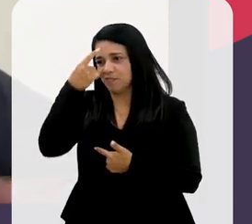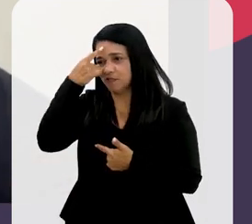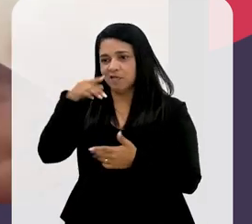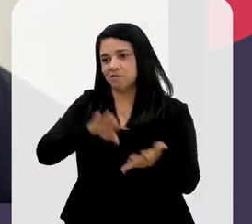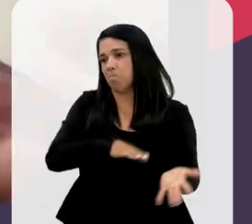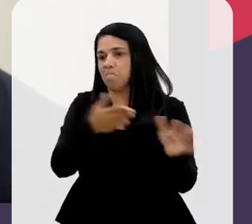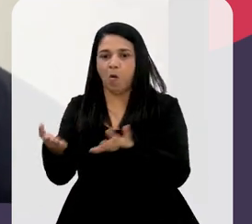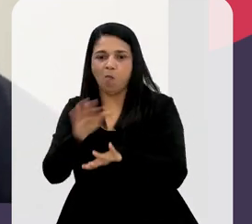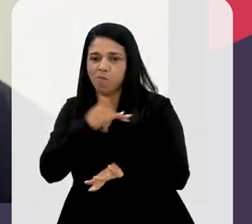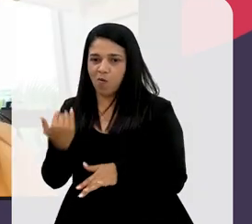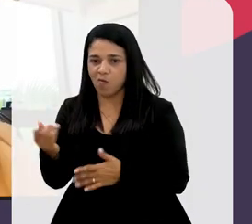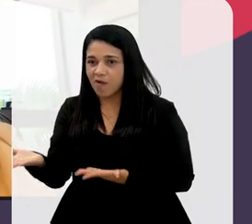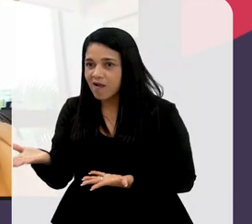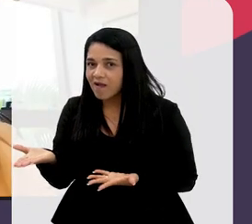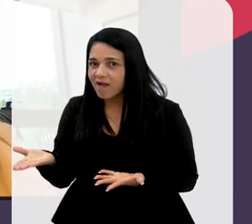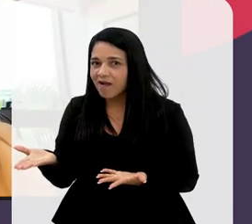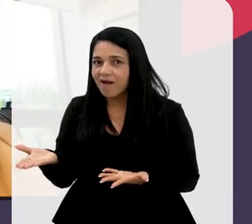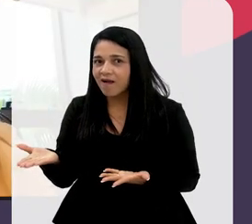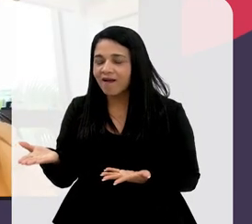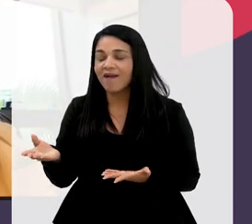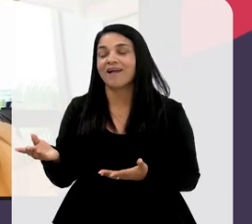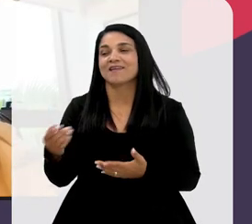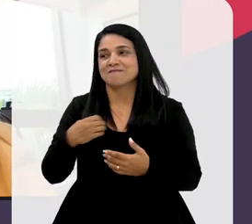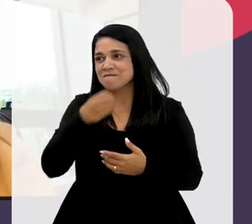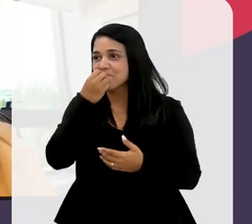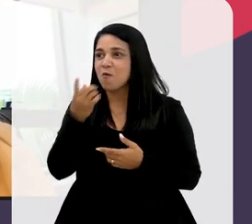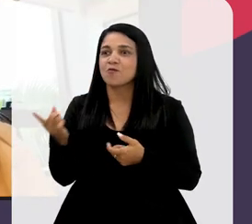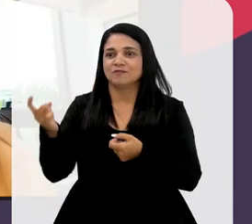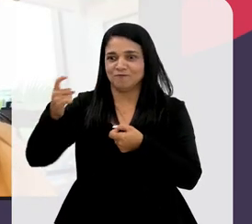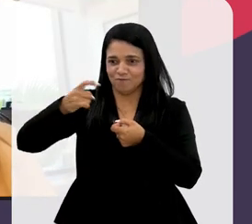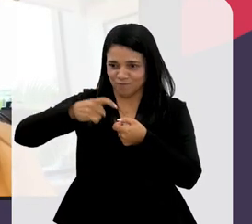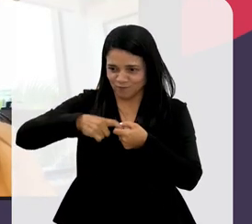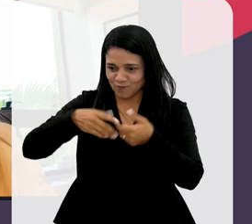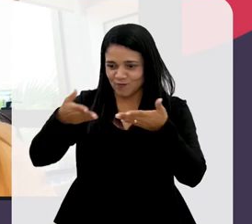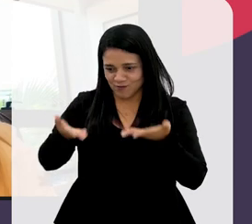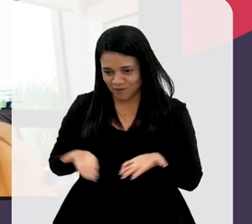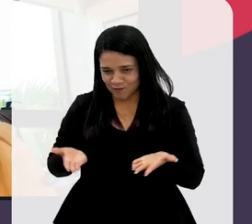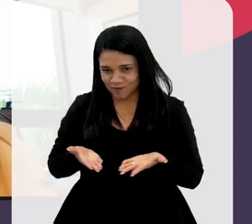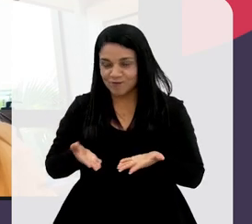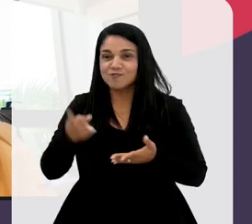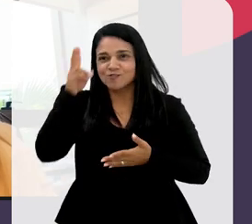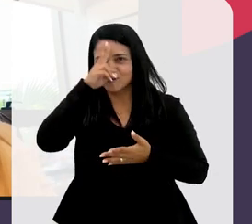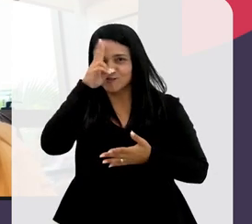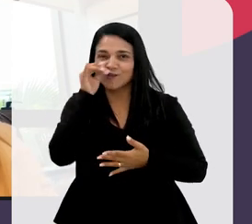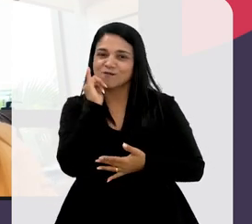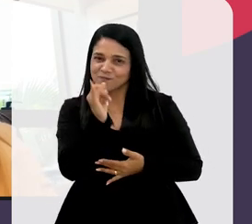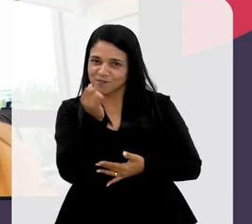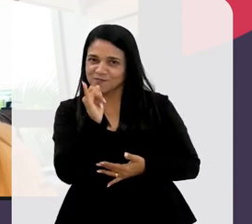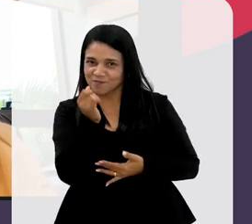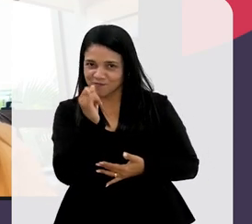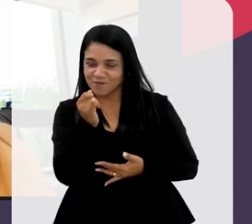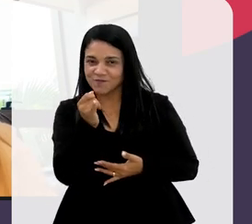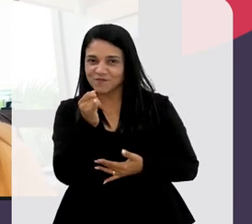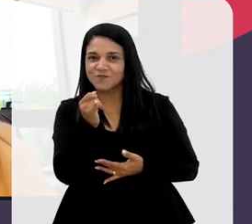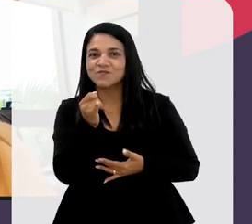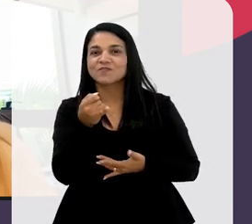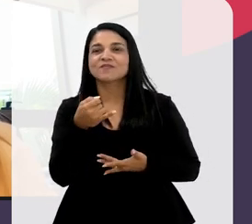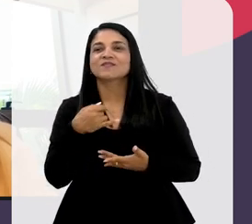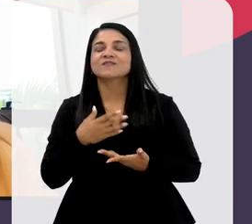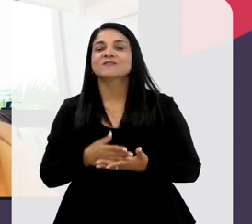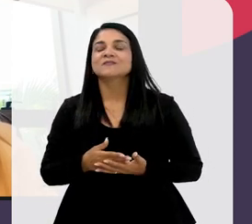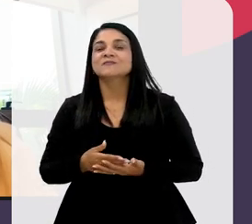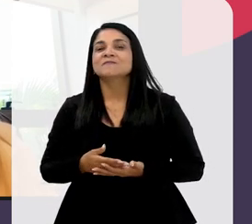plantão eu falei: Esse não volta mais. Que Agora você bom que falou. você voltou e está aqui para contar a história, literalmente para